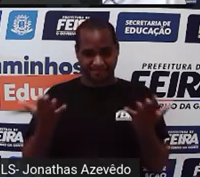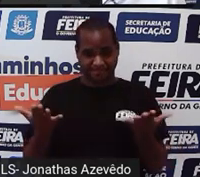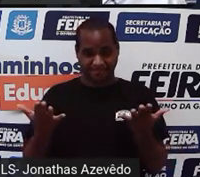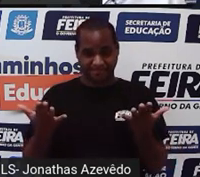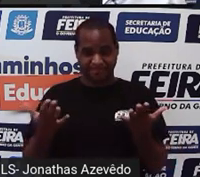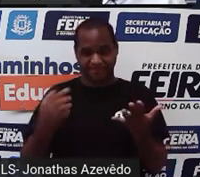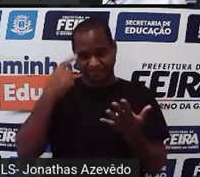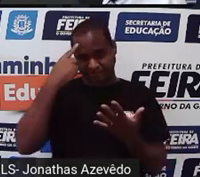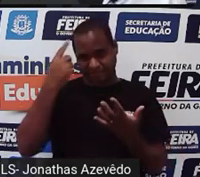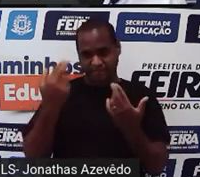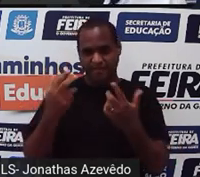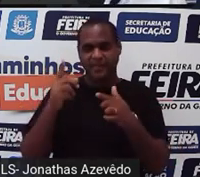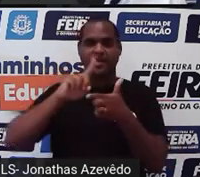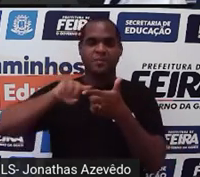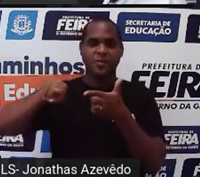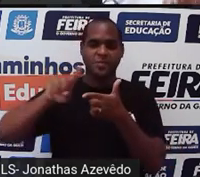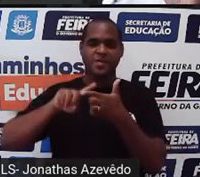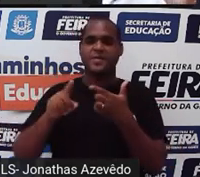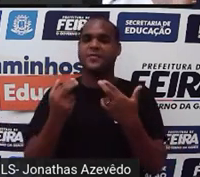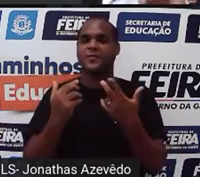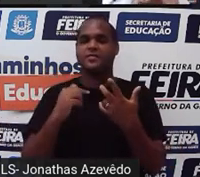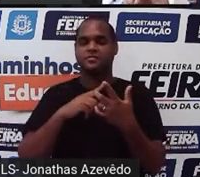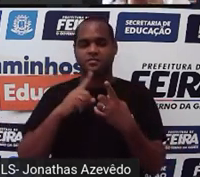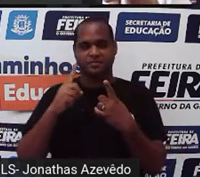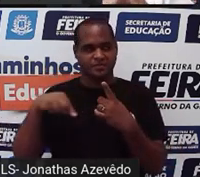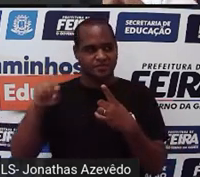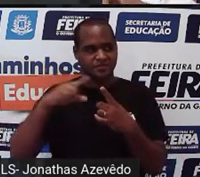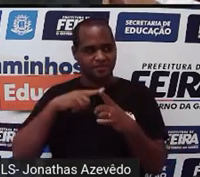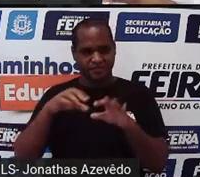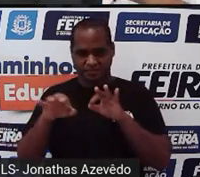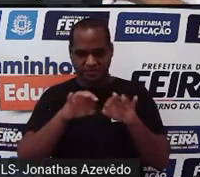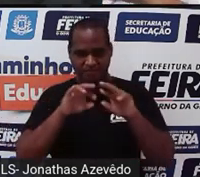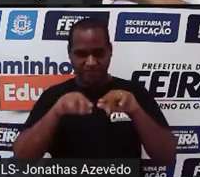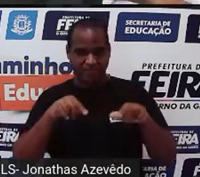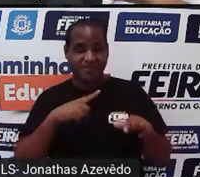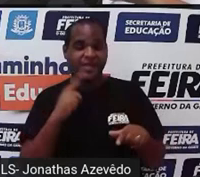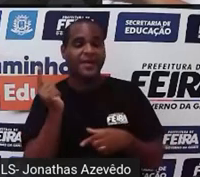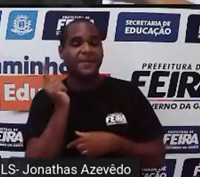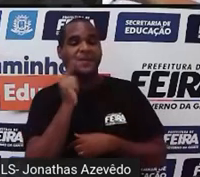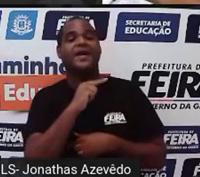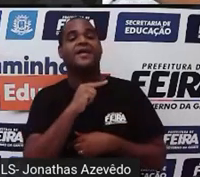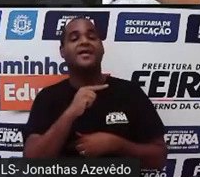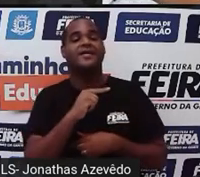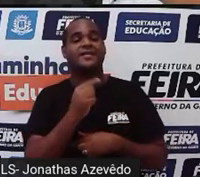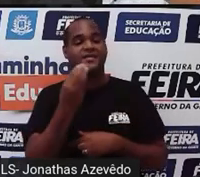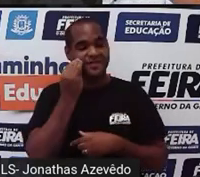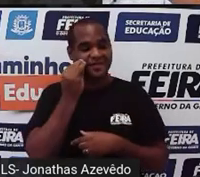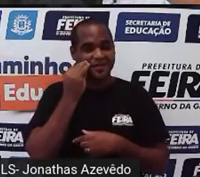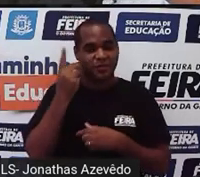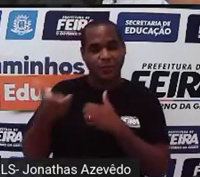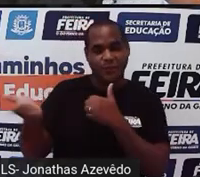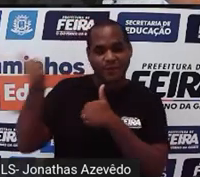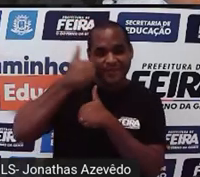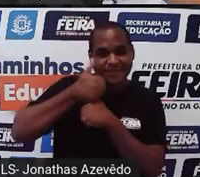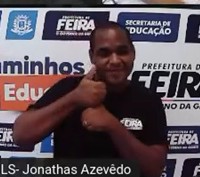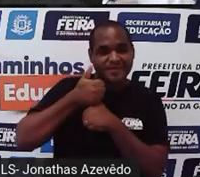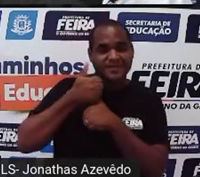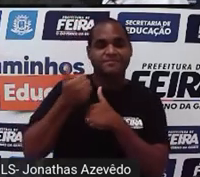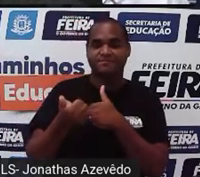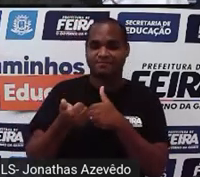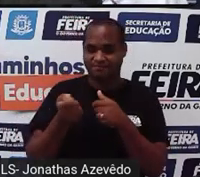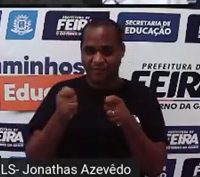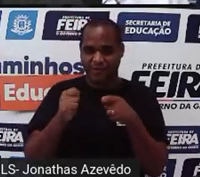aquele mesmo probleminha que a gente já resolveu por tentativas ou substituição